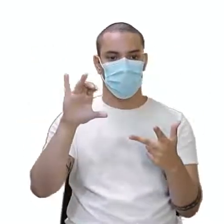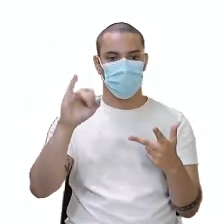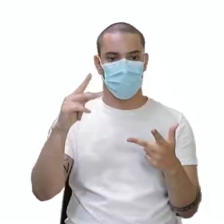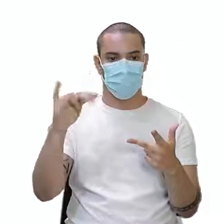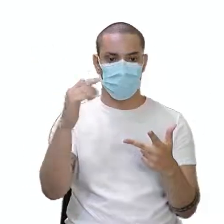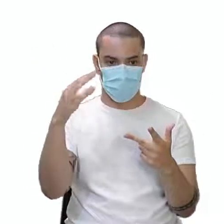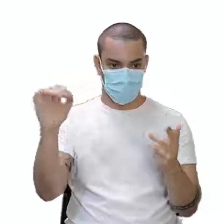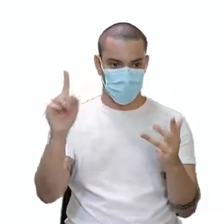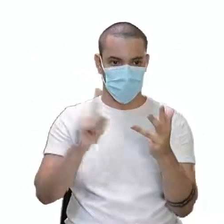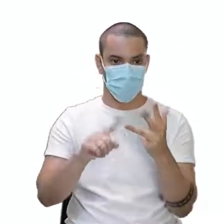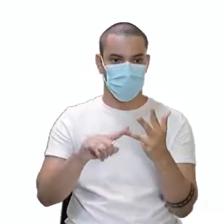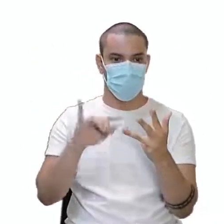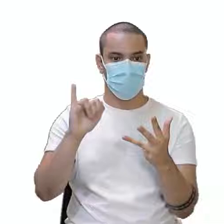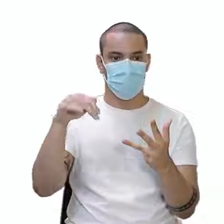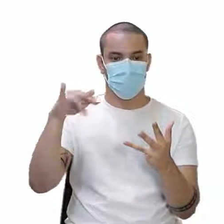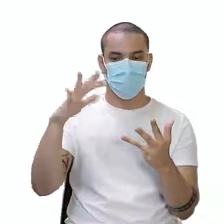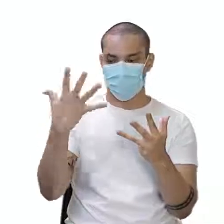precipitação,